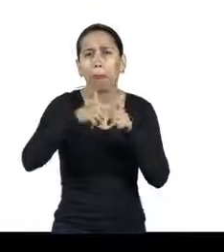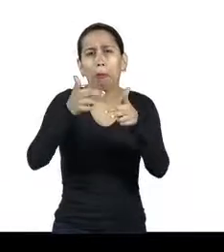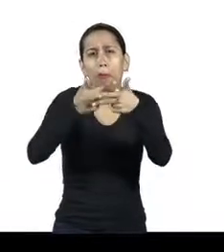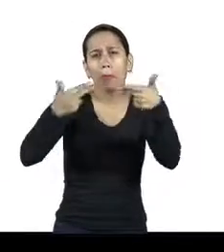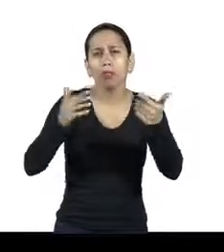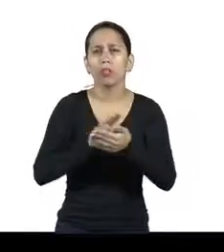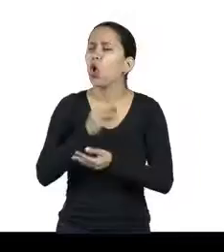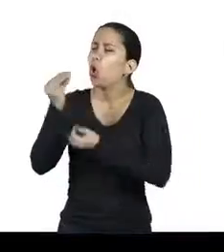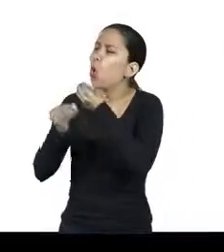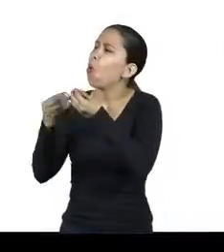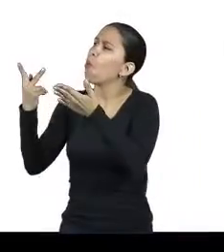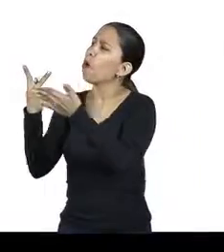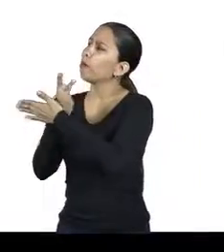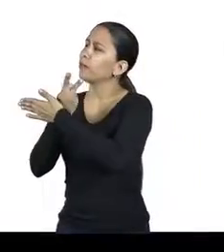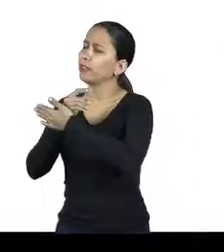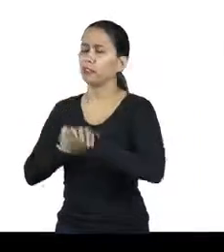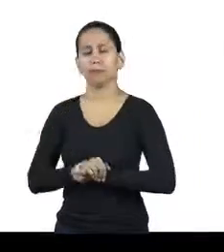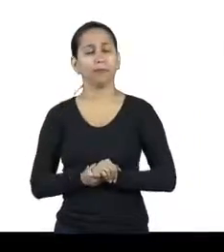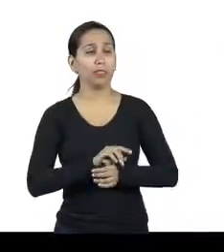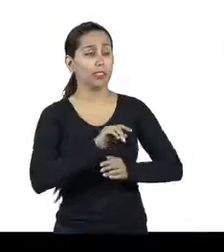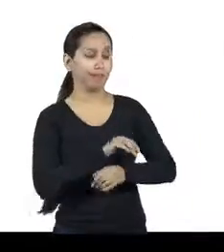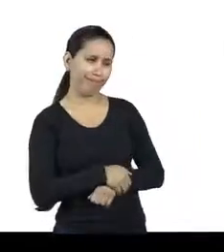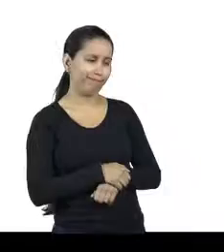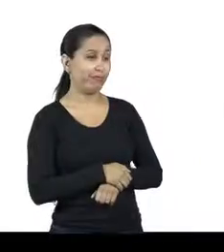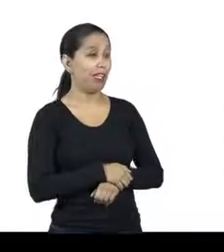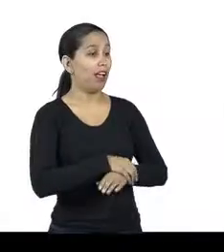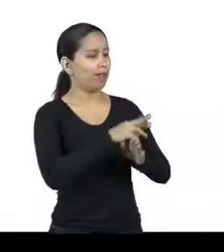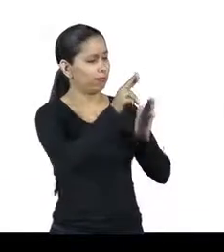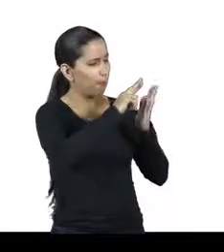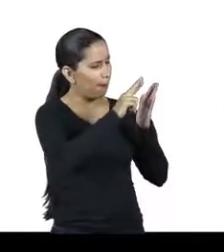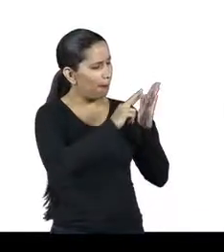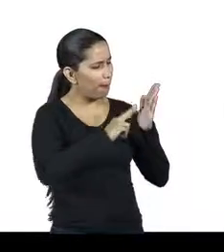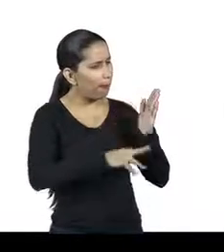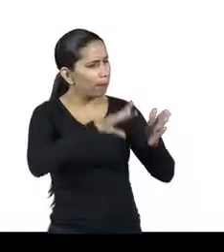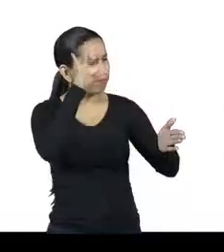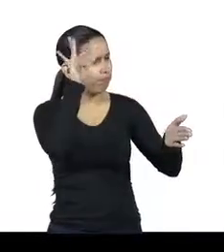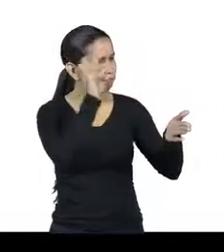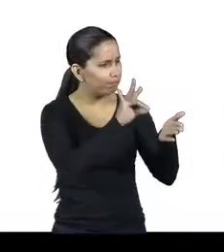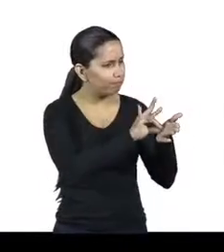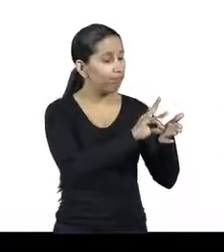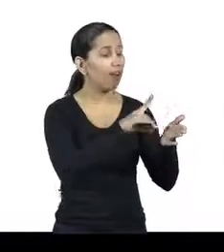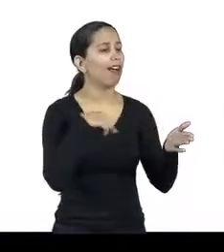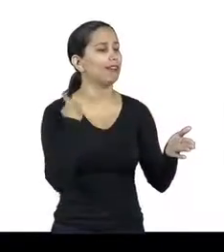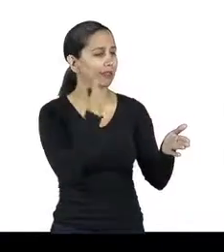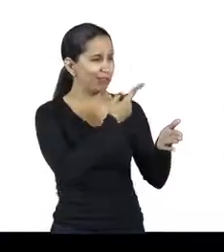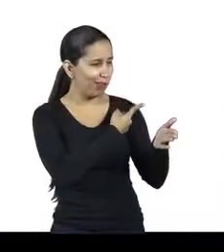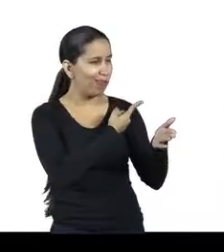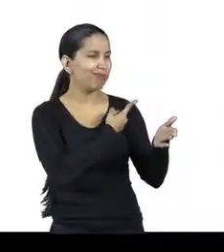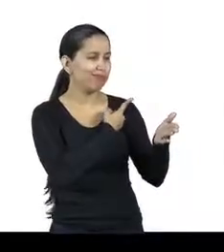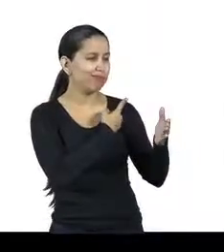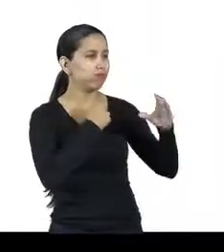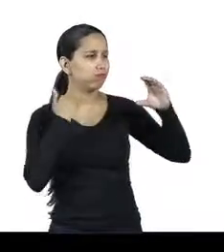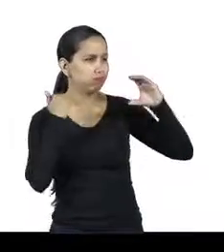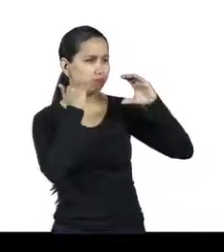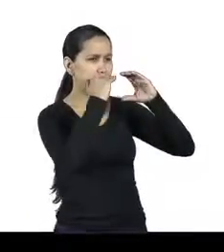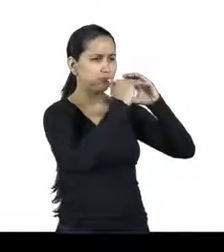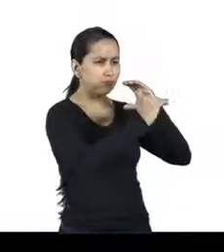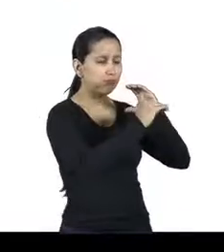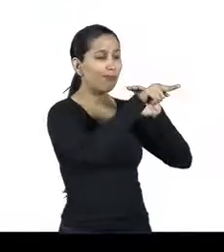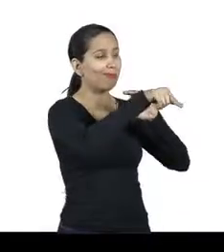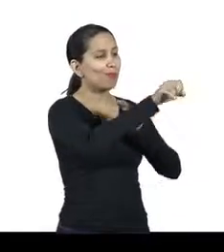Como isso é feito, Renata? Bom, após a validação dos desvios pela segurança do trabalho, nós encaminhamos para a área